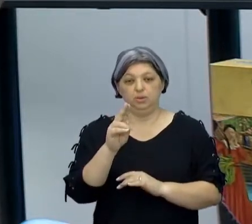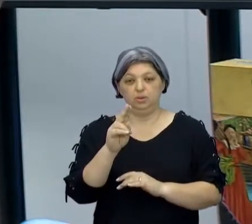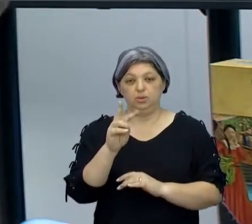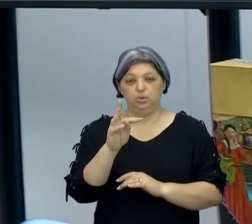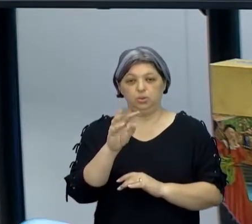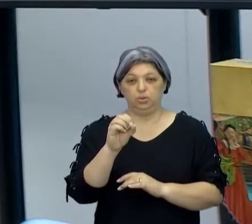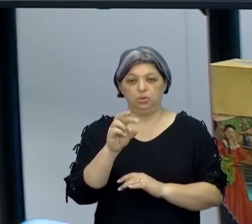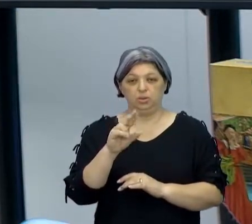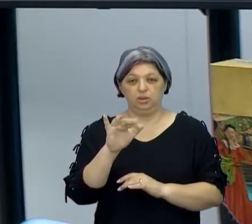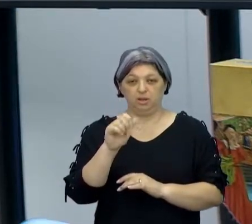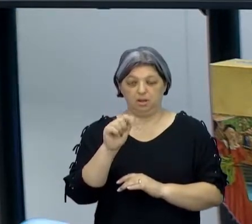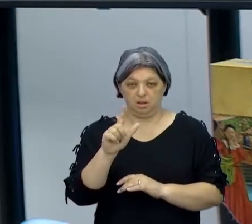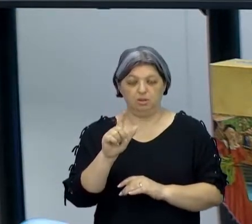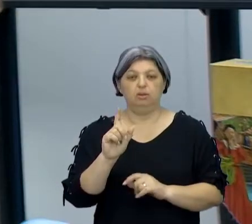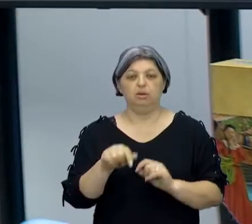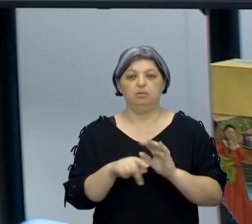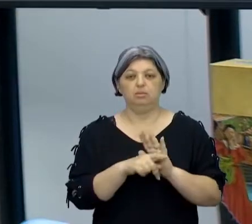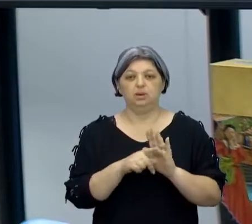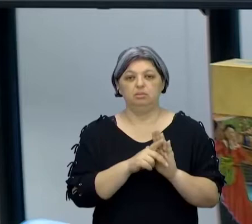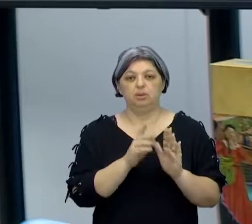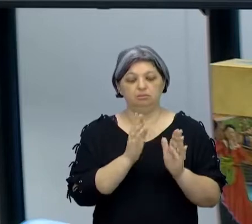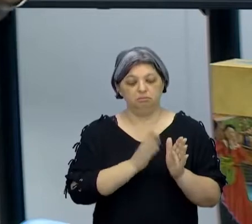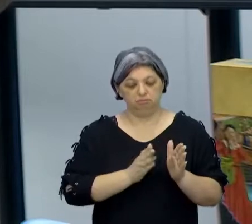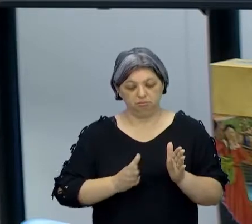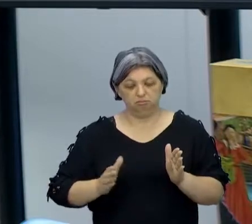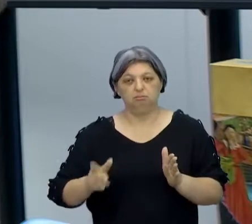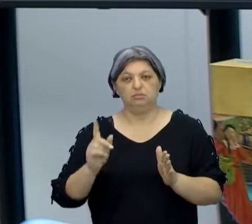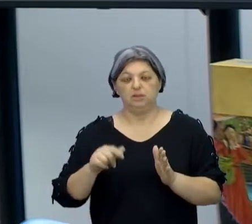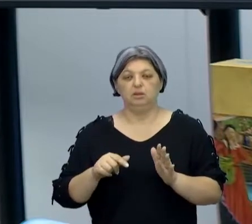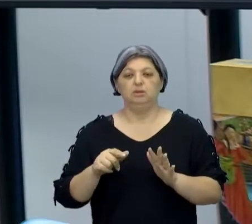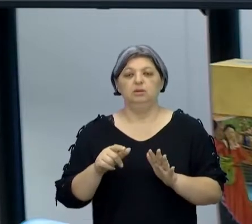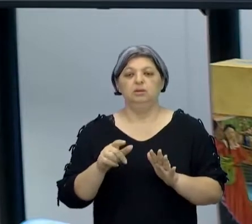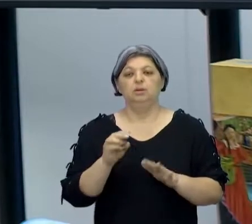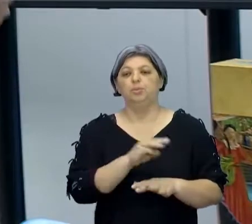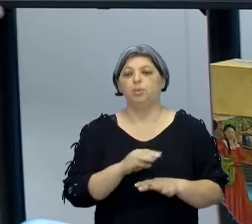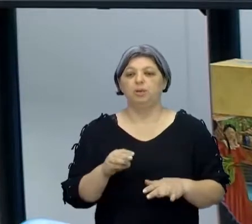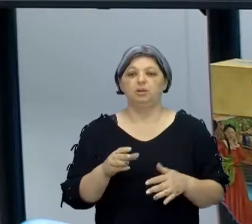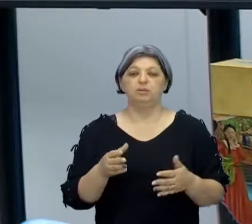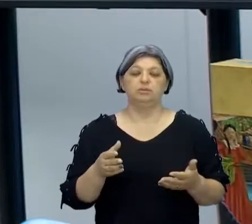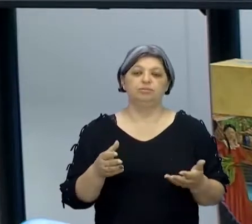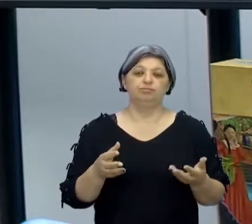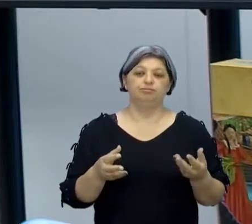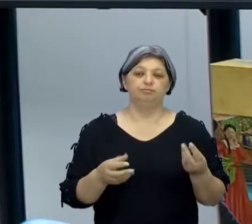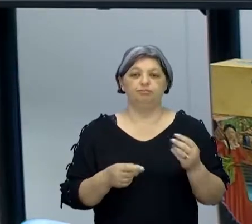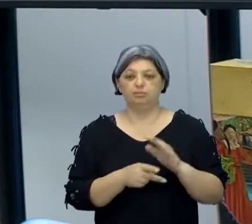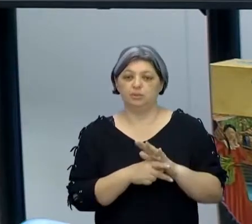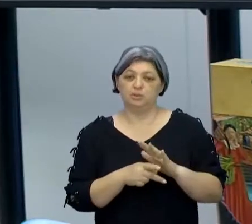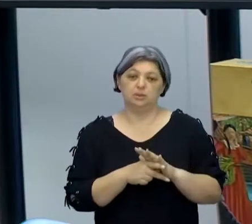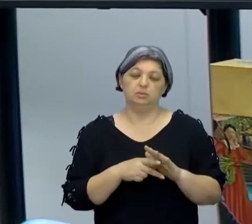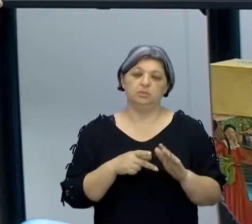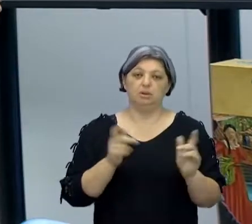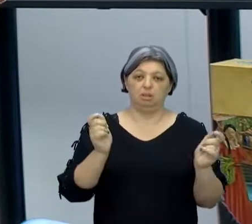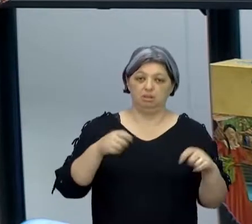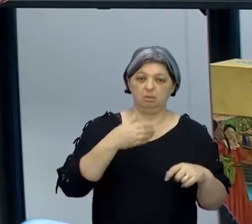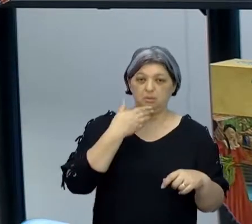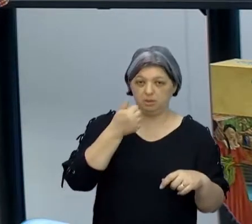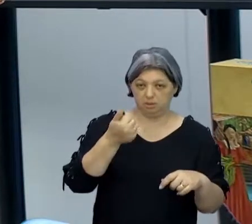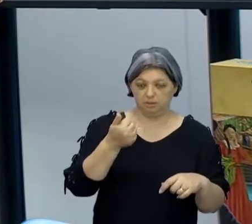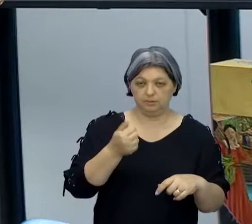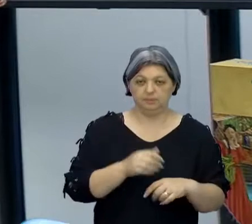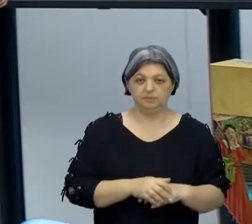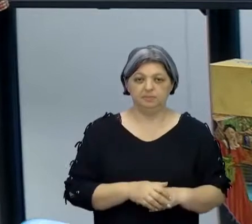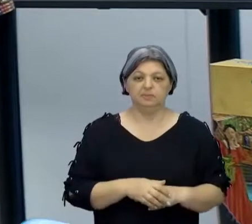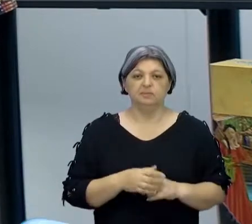uma primeira fase, que seja um pouco mais fácil, que seja um momento que te dá algumas aptidões, ou eles vão colocando